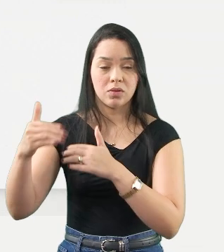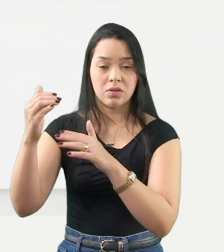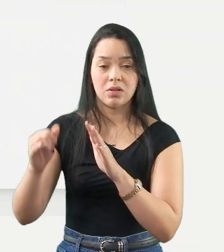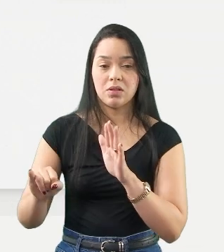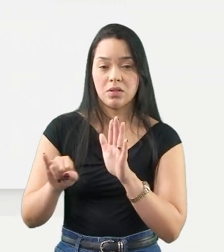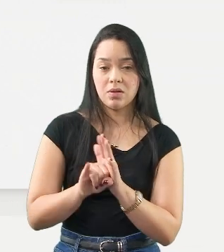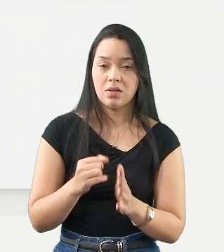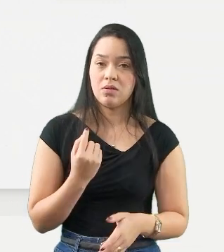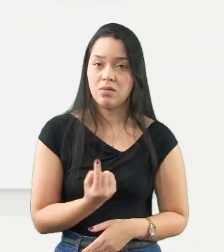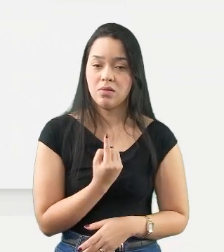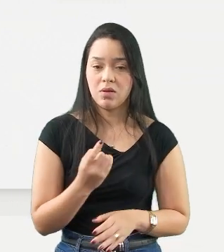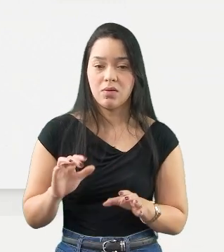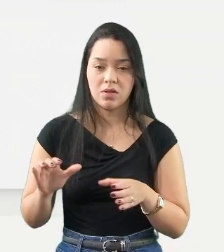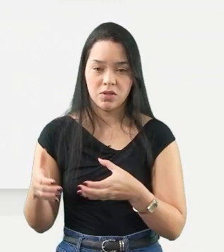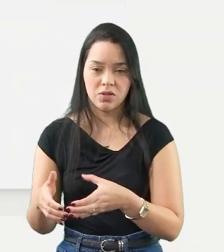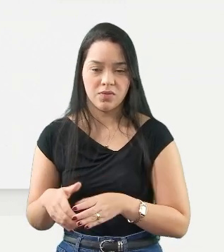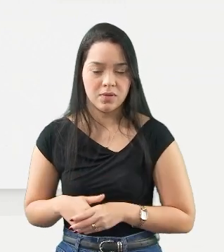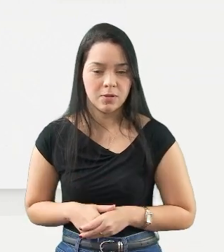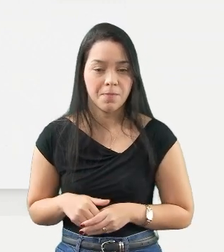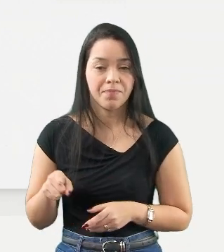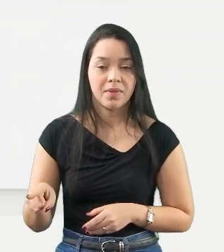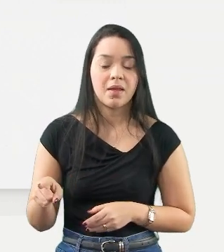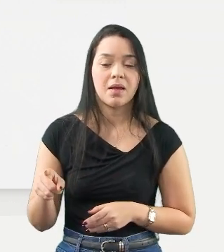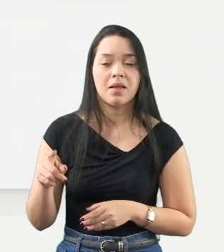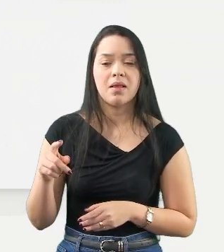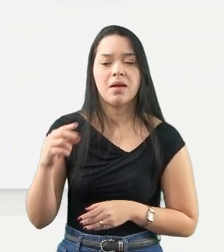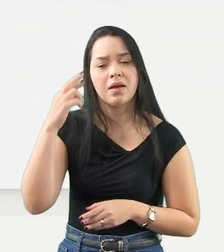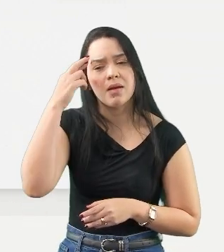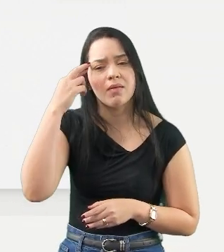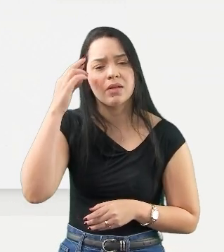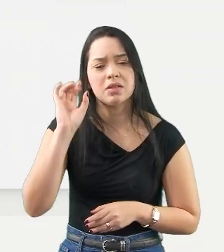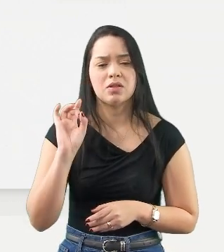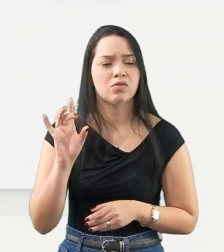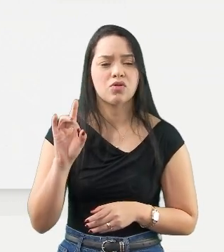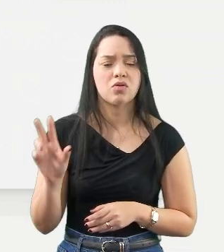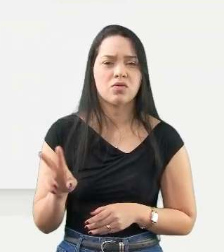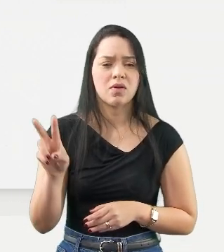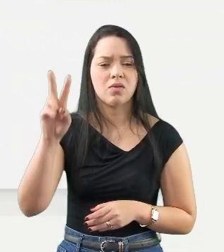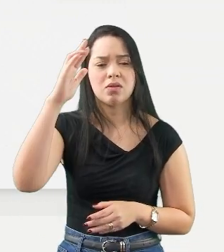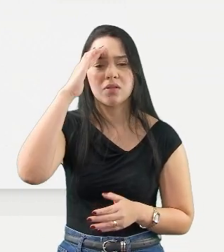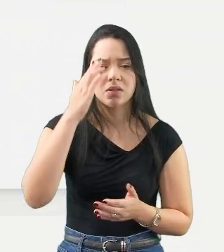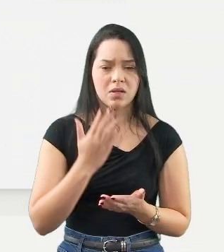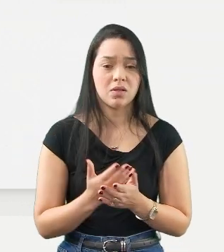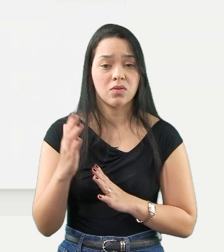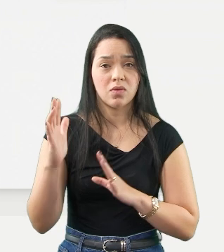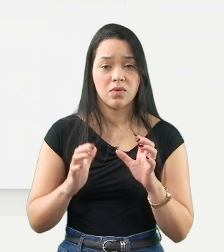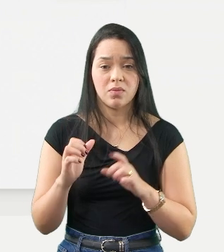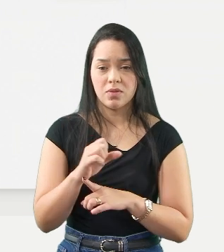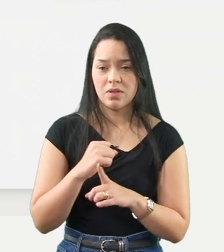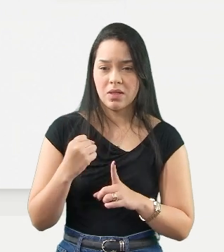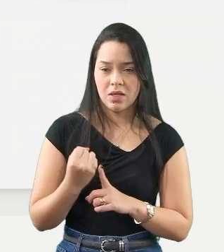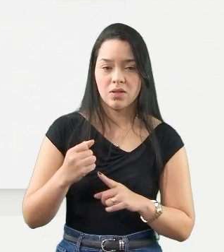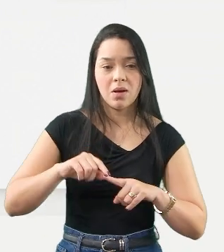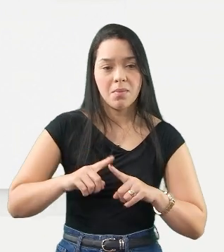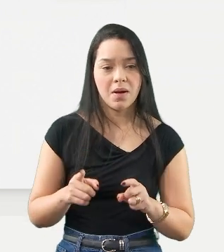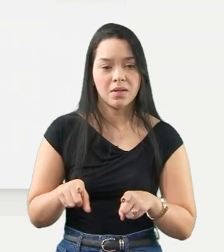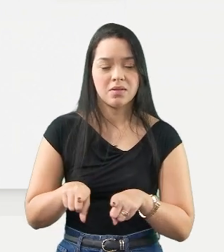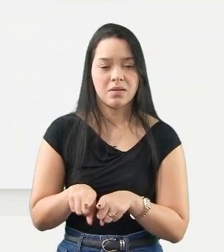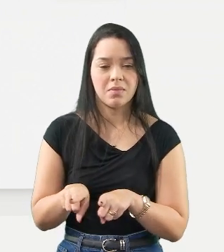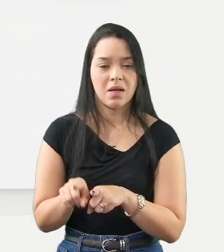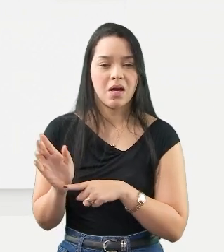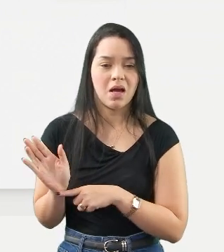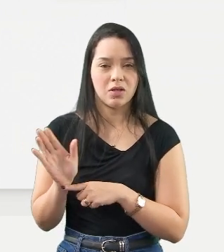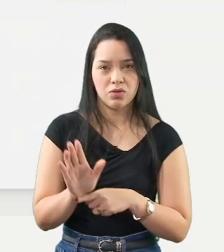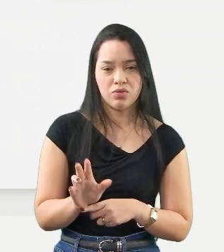identidades individuais e coletivas. Ela reflete não apenas os valores crenças e conflitos de uma sociedade,